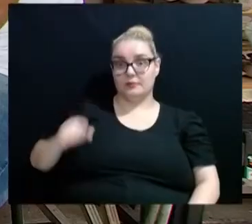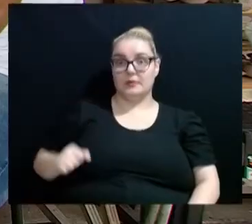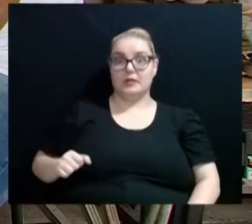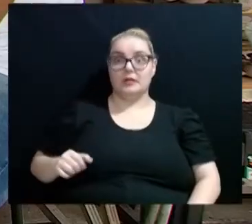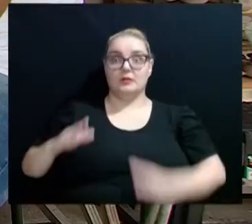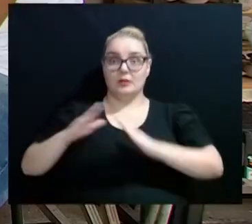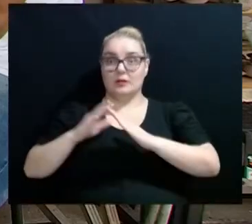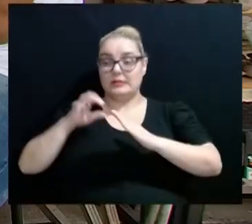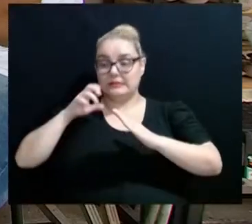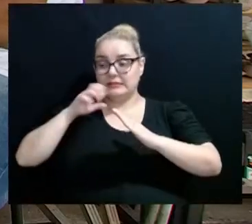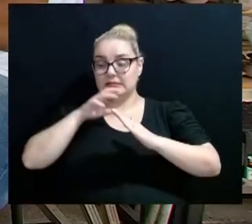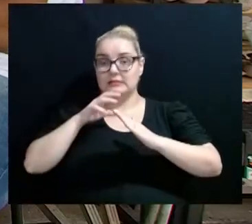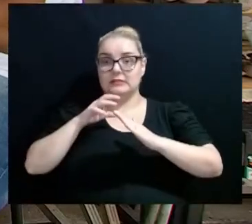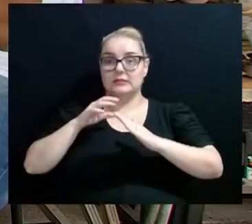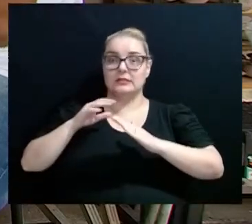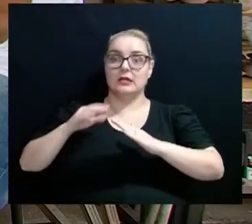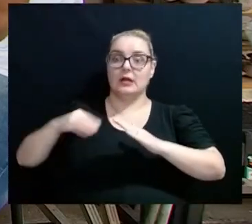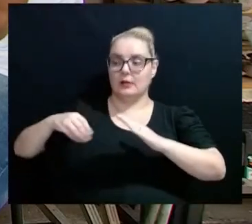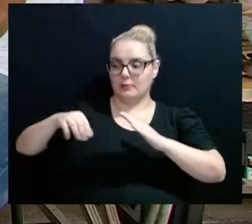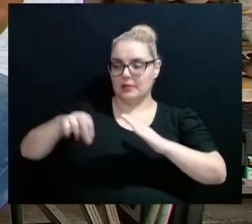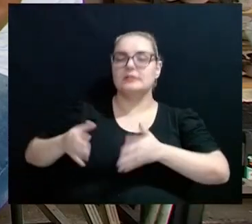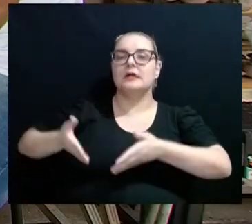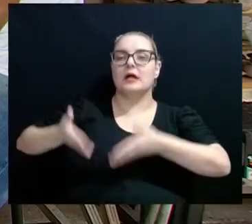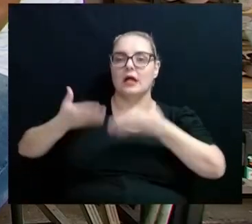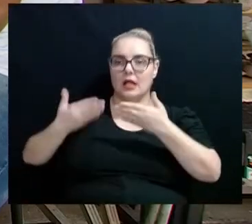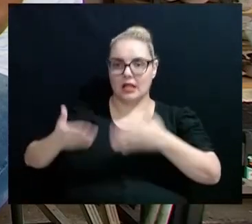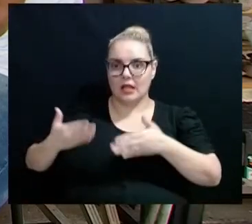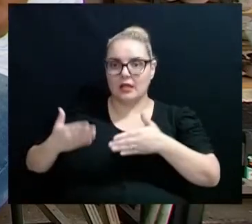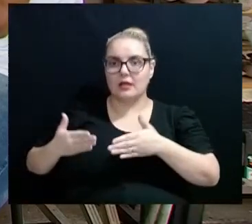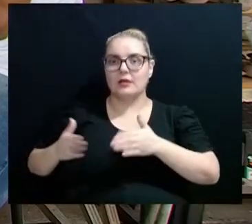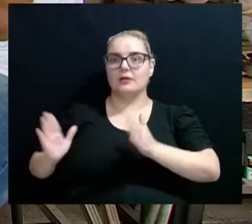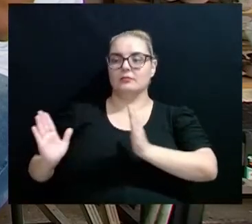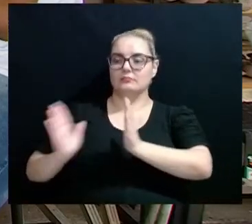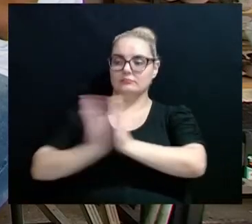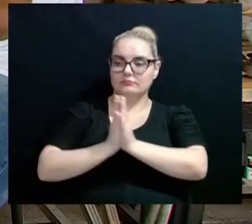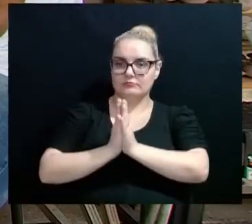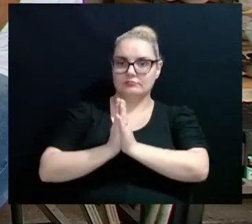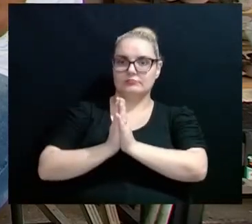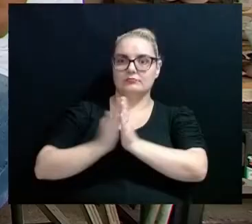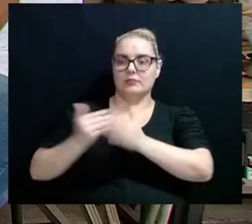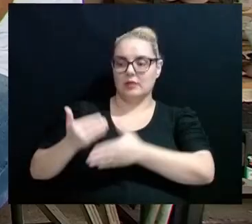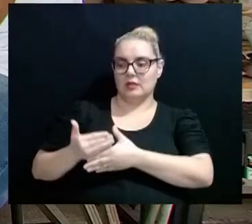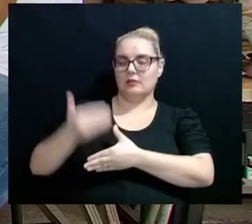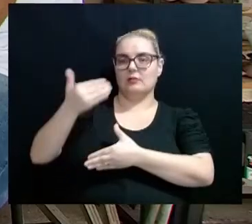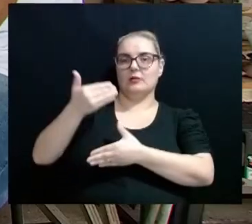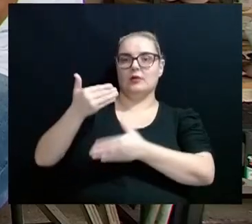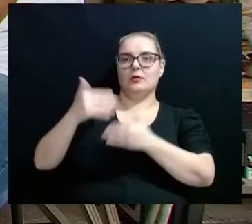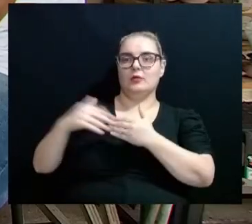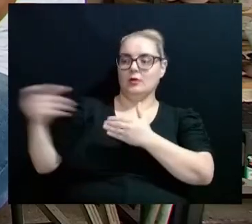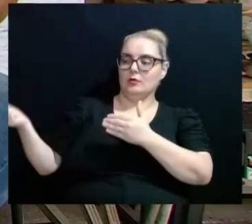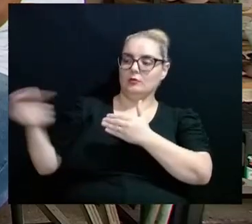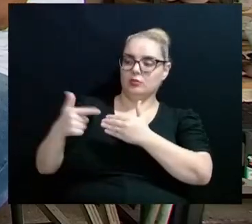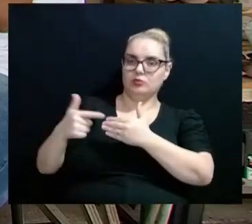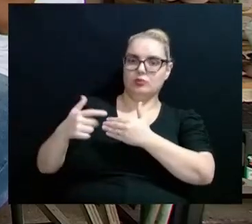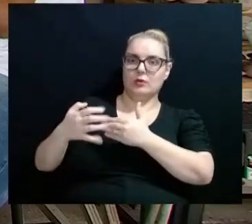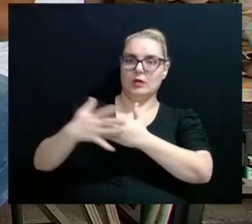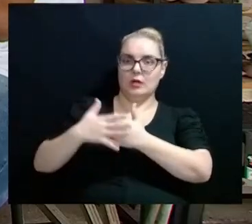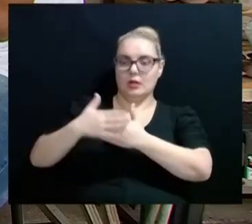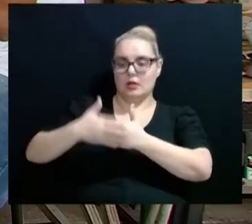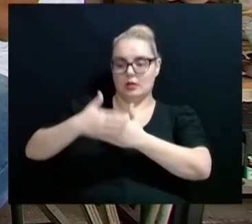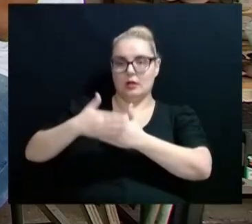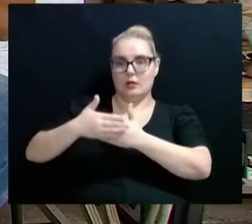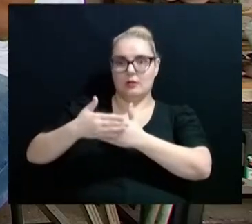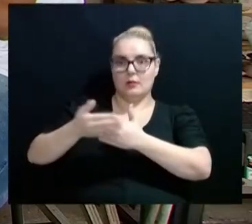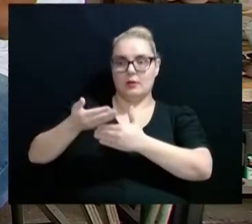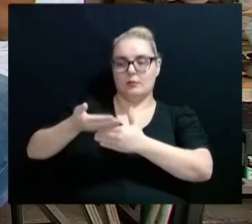a casa de steel frame está aquecendo demais. Aí eu desenvolvi essa massa, que ela é leve, você aplica na parede, e aí você tem, por fora